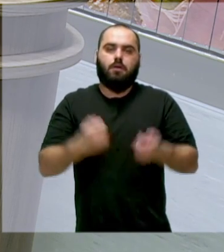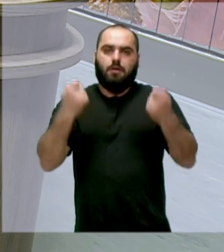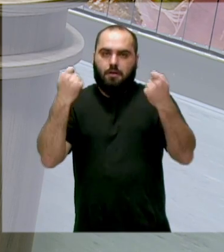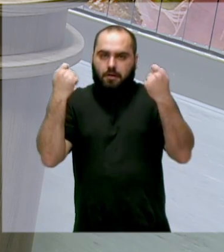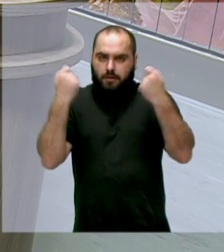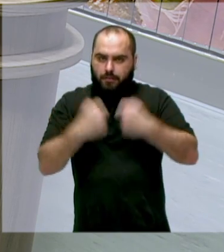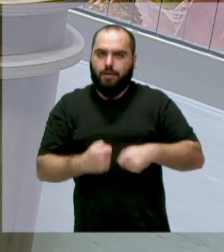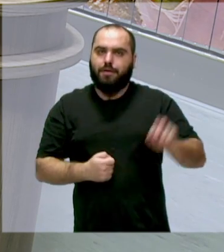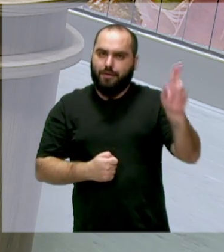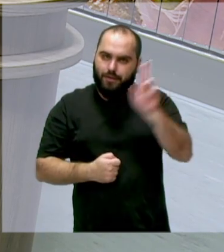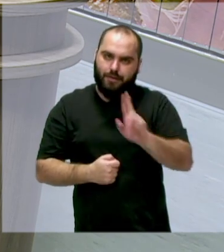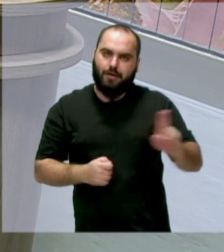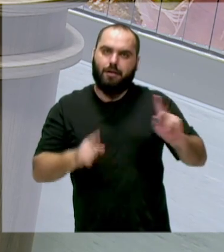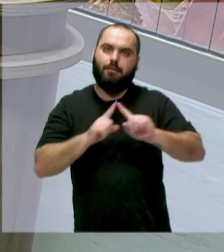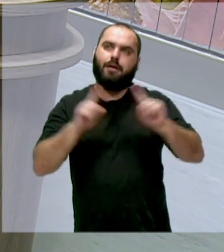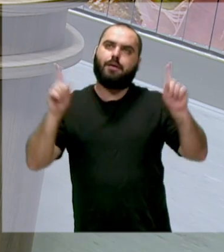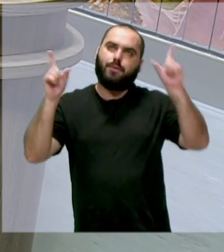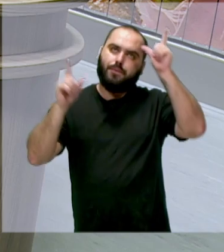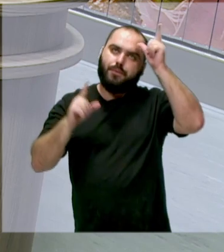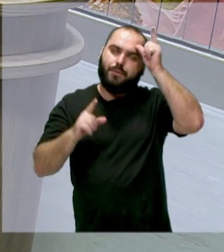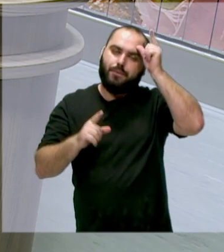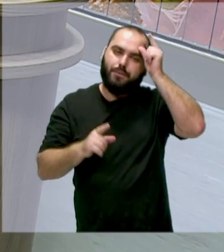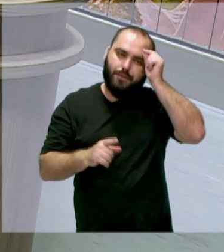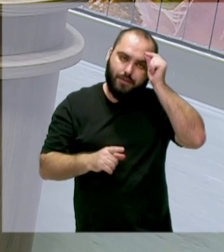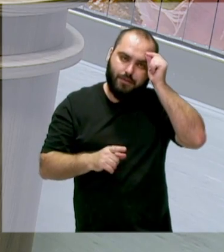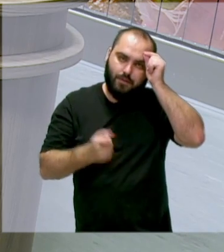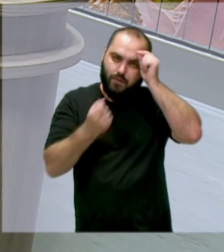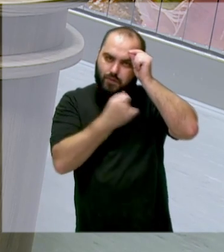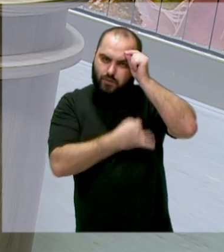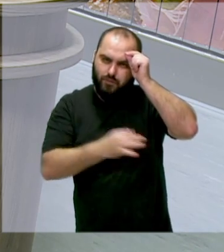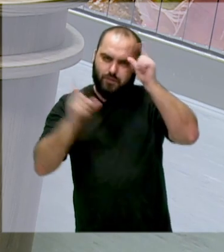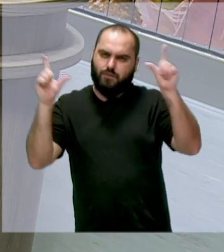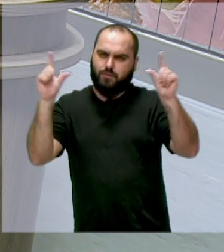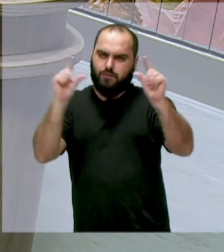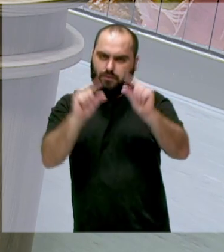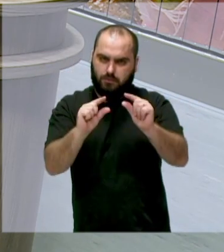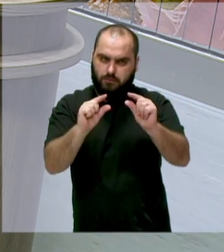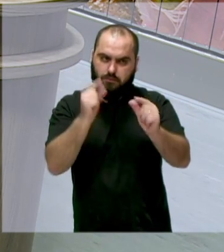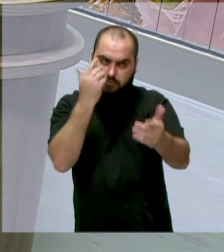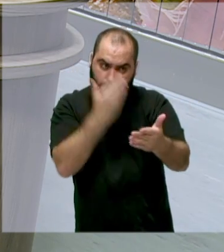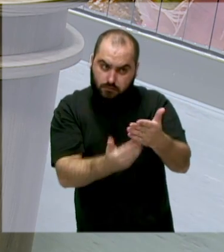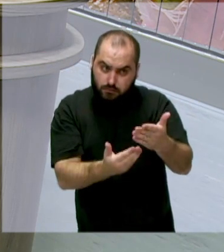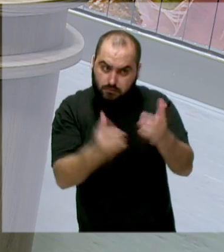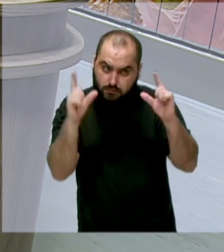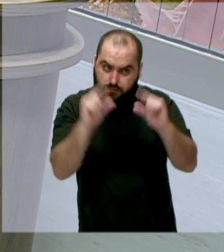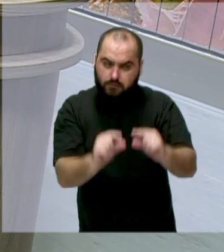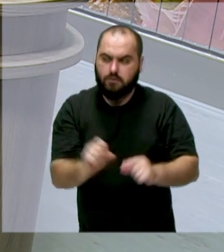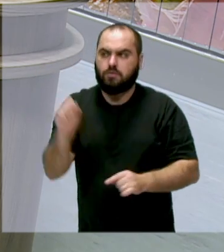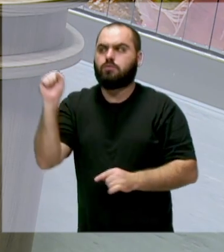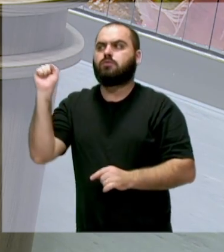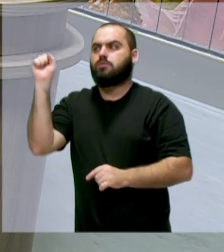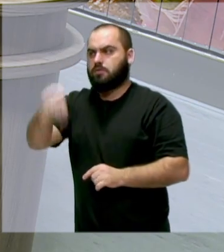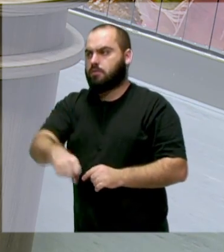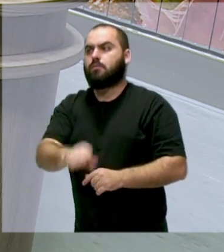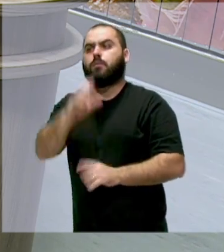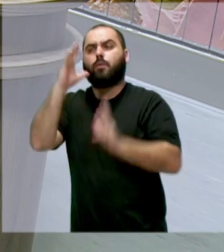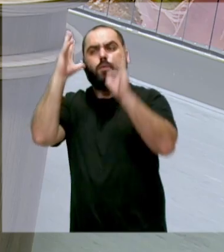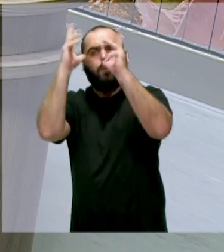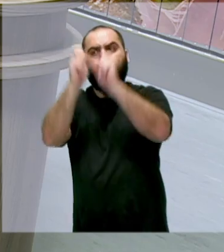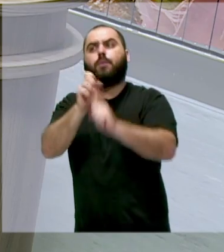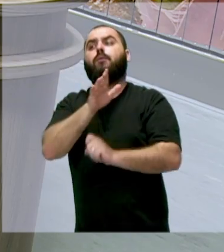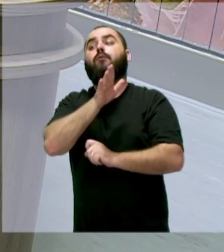bem que está sendo reduzido esse tipo de coisa ou não? Está sendo reduzido. Todos aqueles casos que a gente